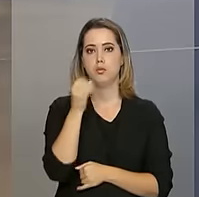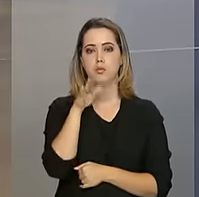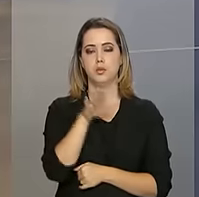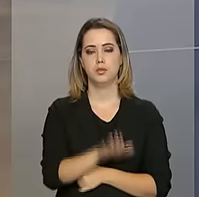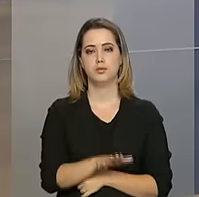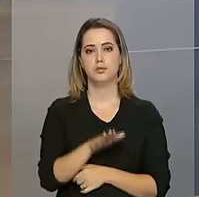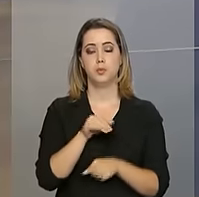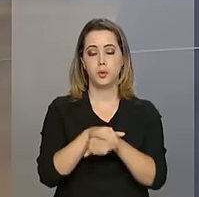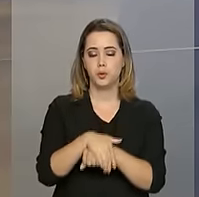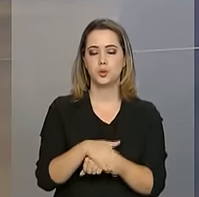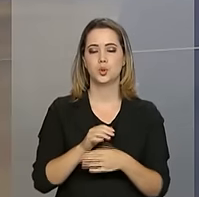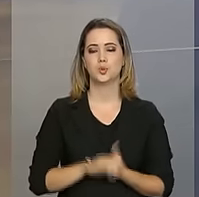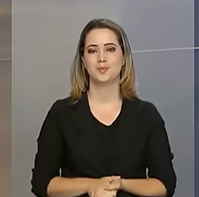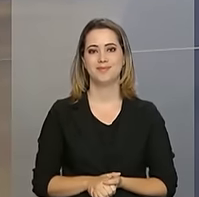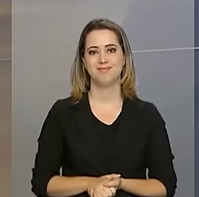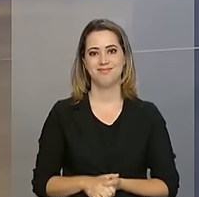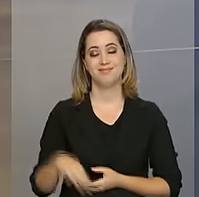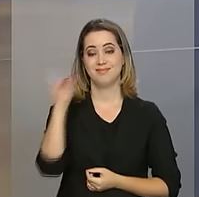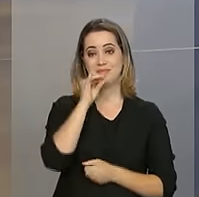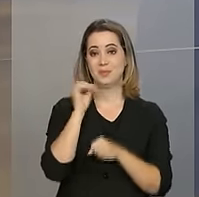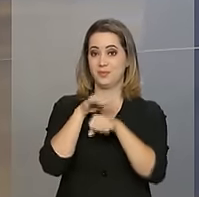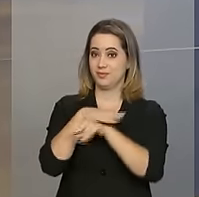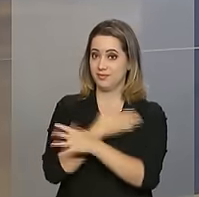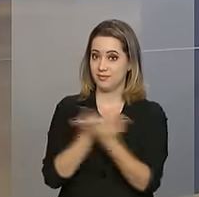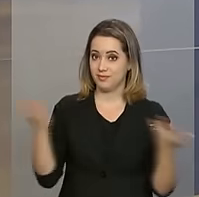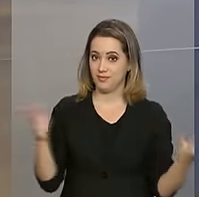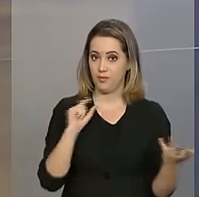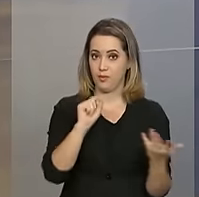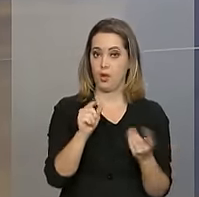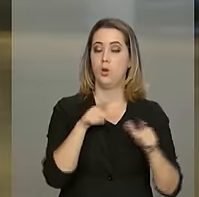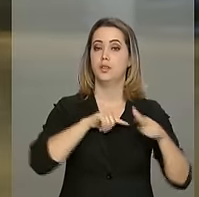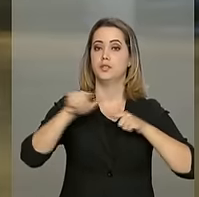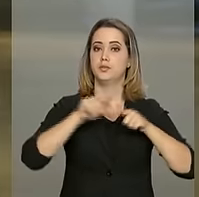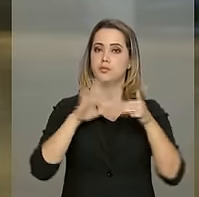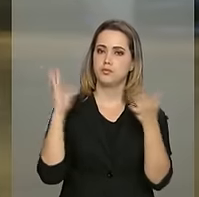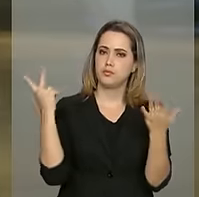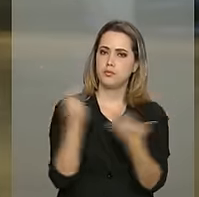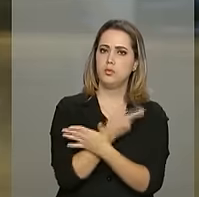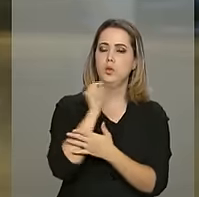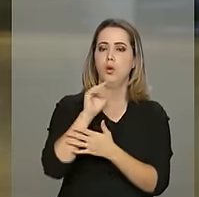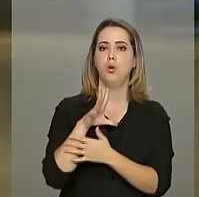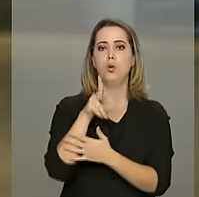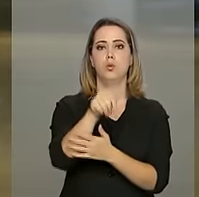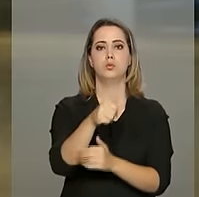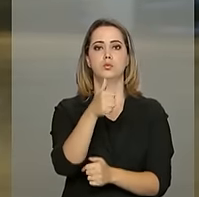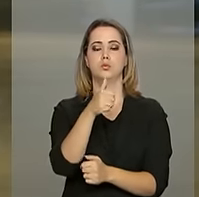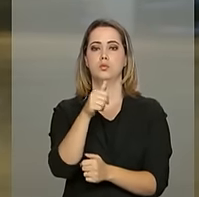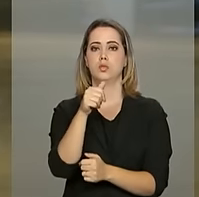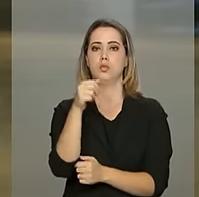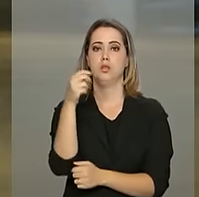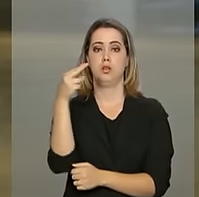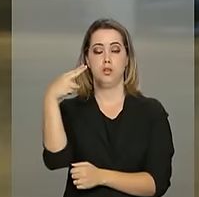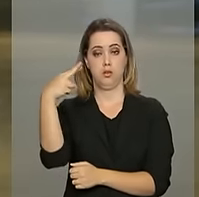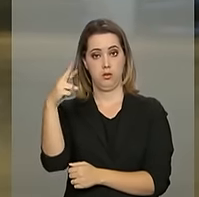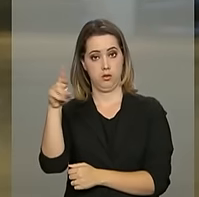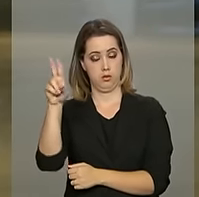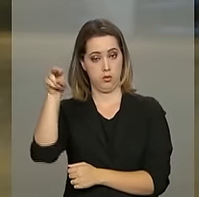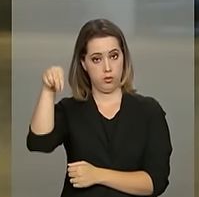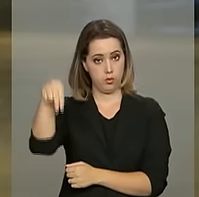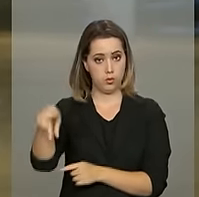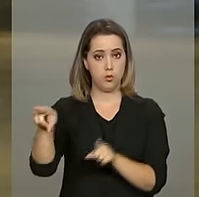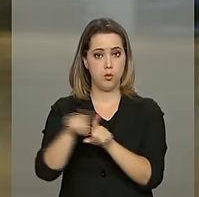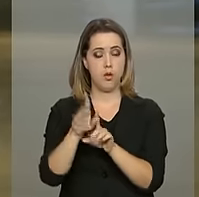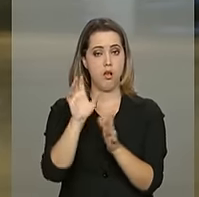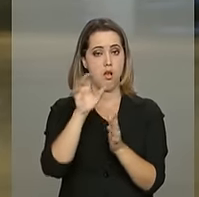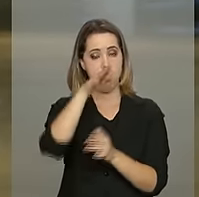noite. Boa noite, Roberto. Boa noite a todos. As operações vão ocorrer em unidades do Rio Grande do Norte, Amazonas e